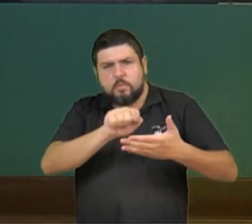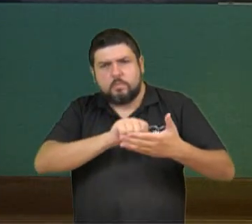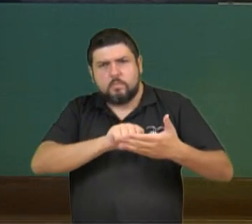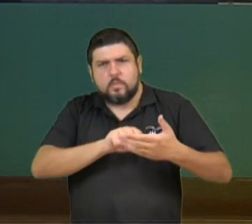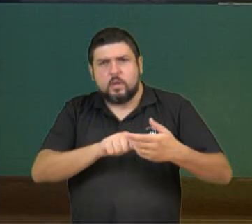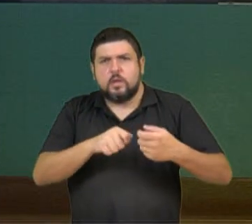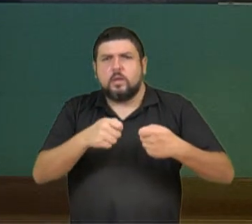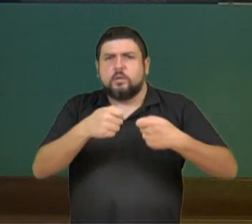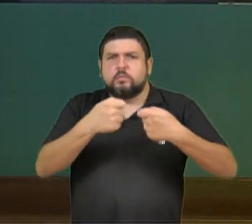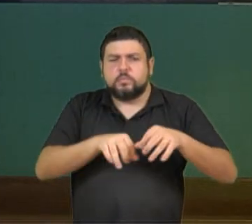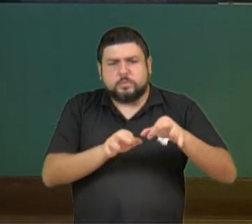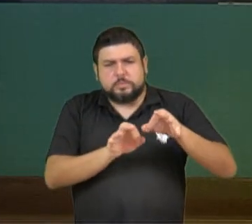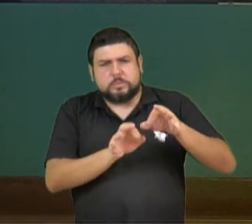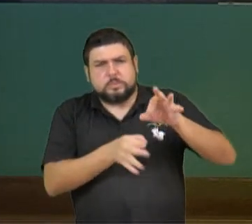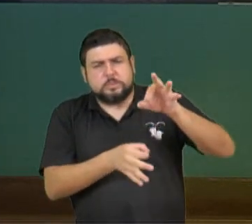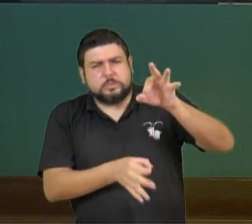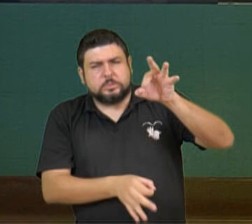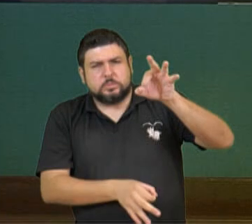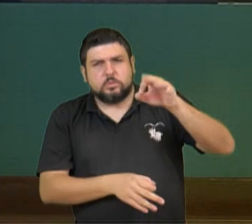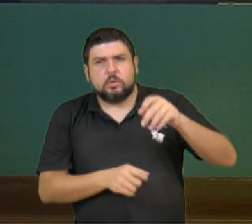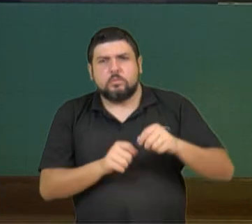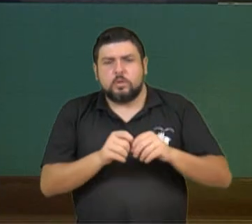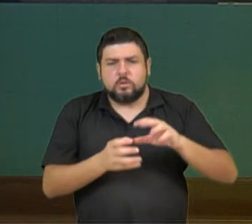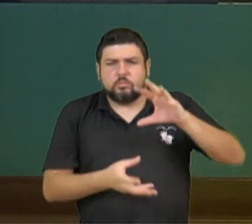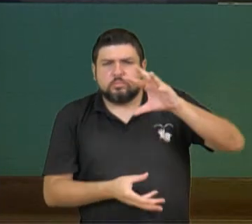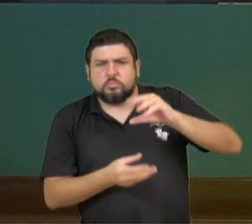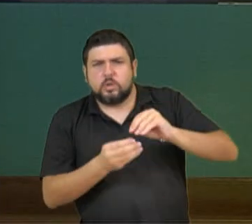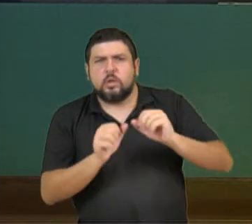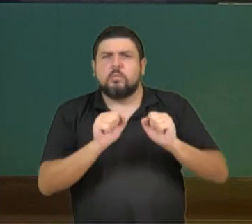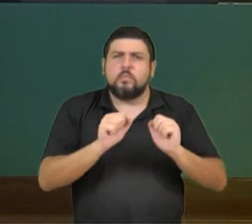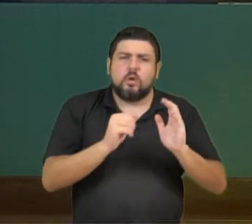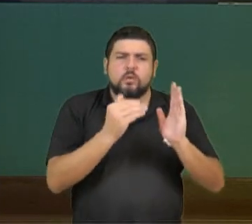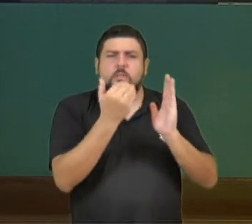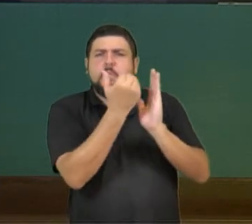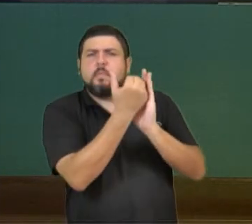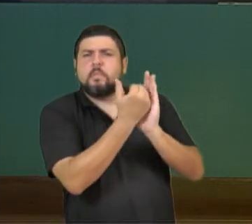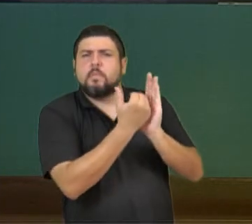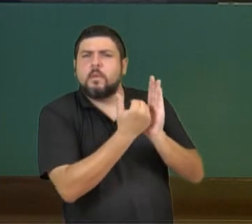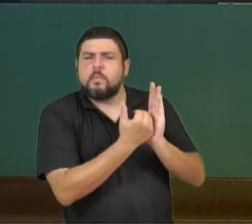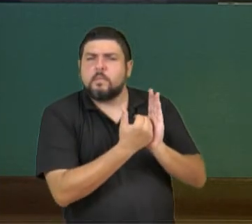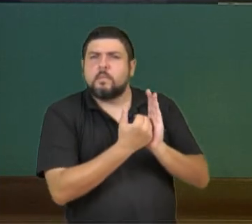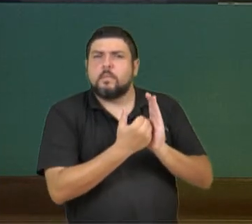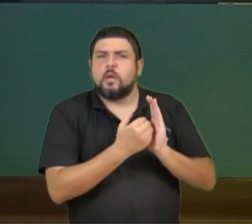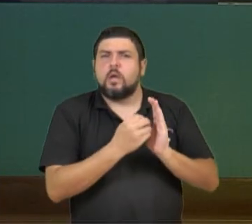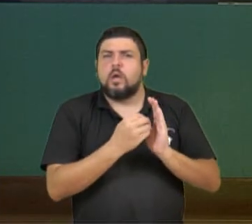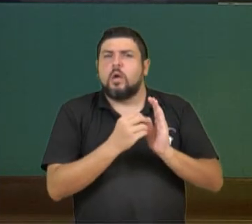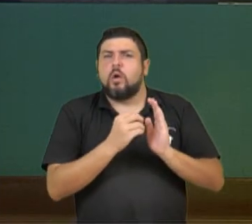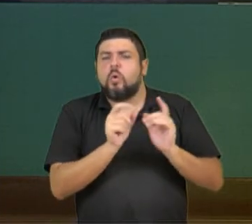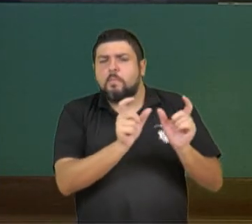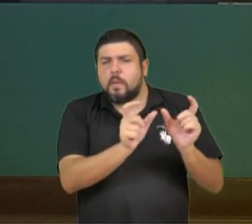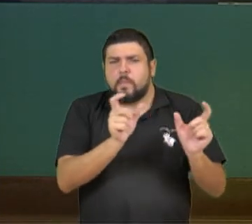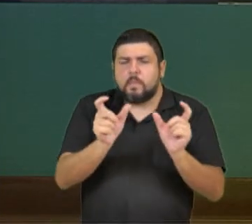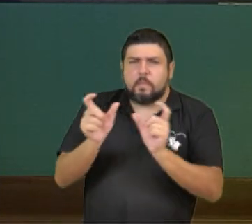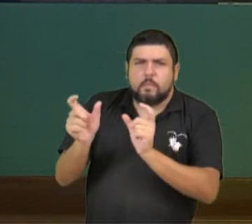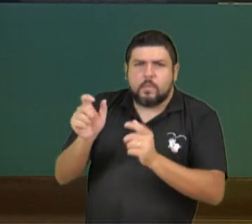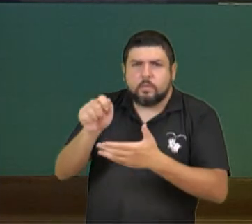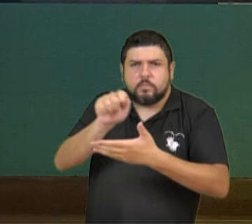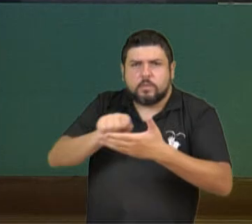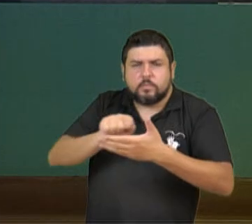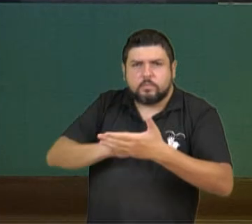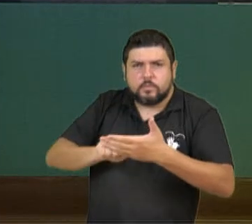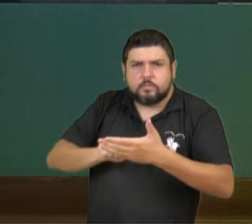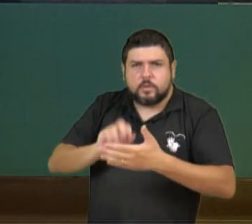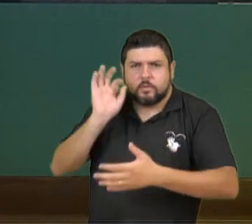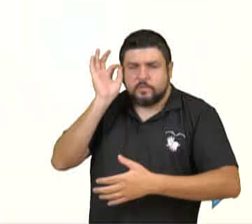precisa ser descritivo, ele pode ser em itens ou pode ser um mapa conceitual, desde que você aprimore e evolua seus